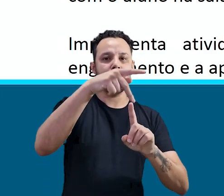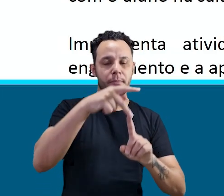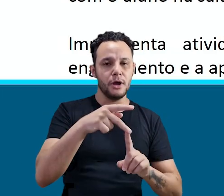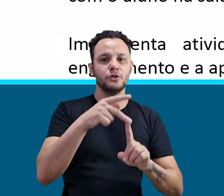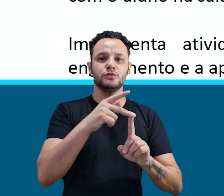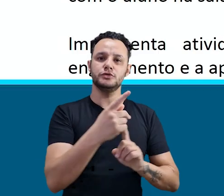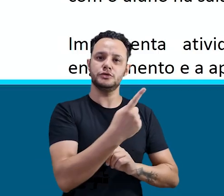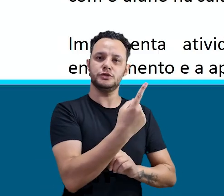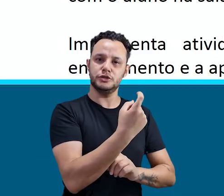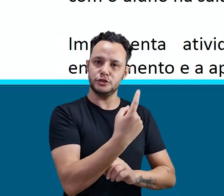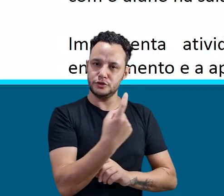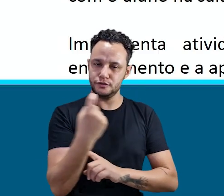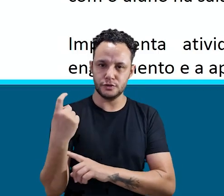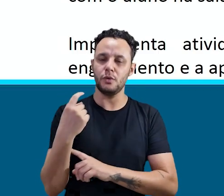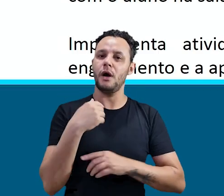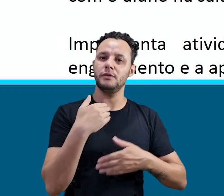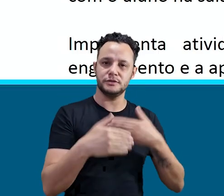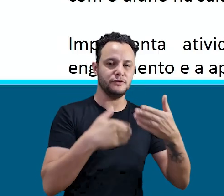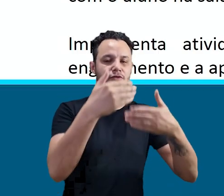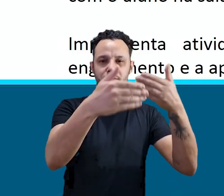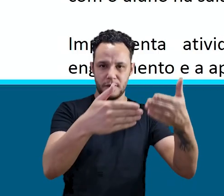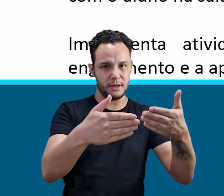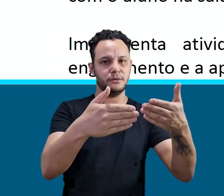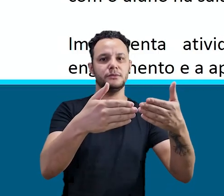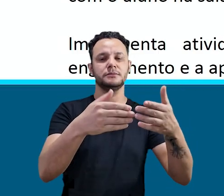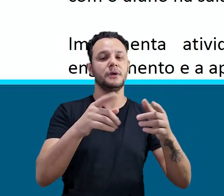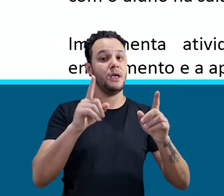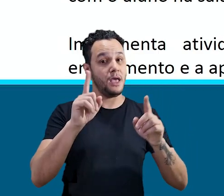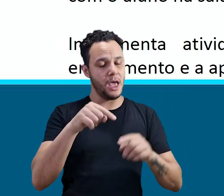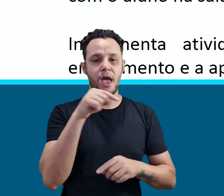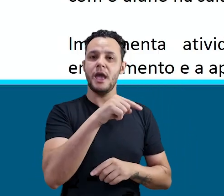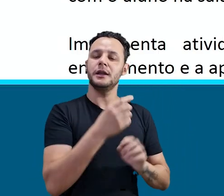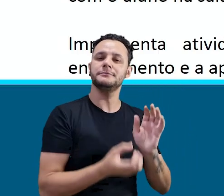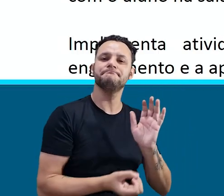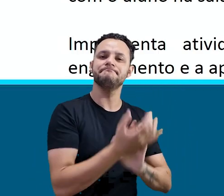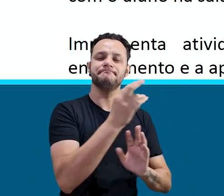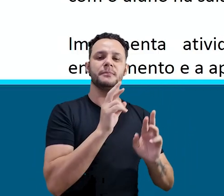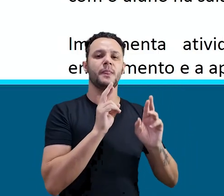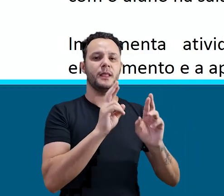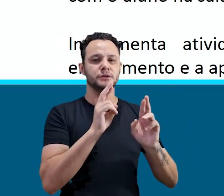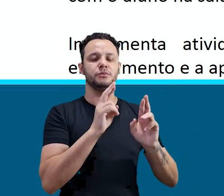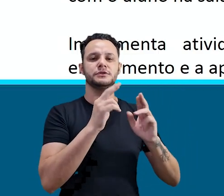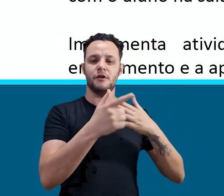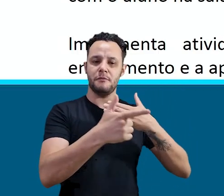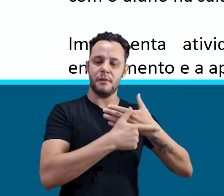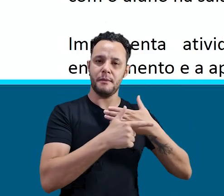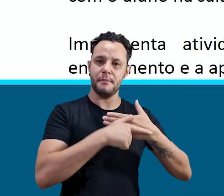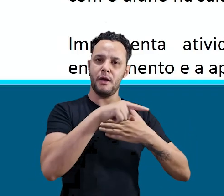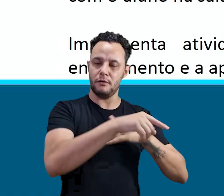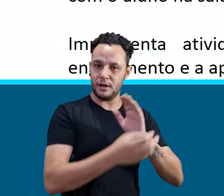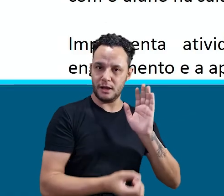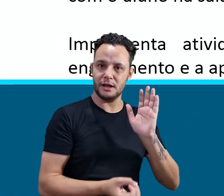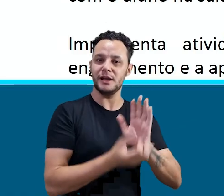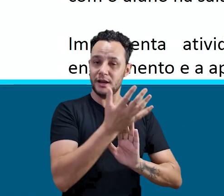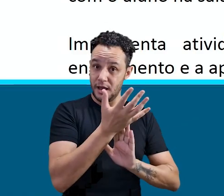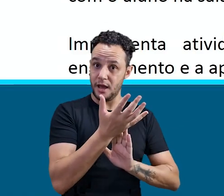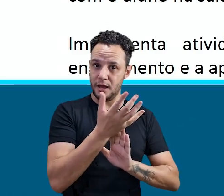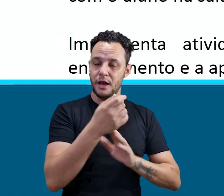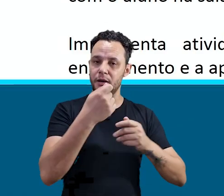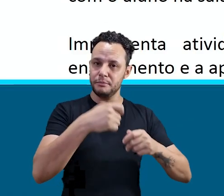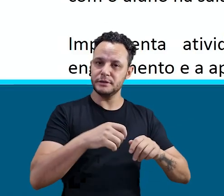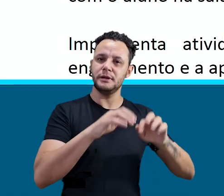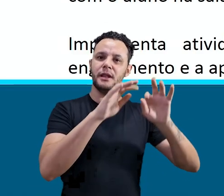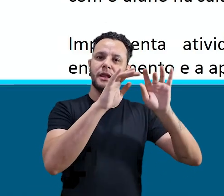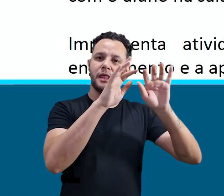pode aparecer o nome PDI, Plano de Desenvolvimento Individual, não tem problema, é a mesma coisa. O importante é que esse